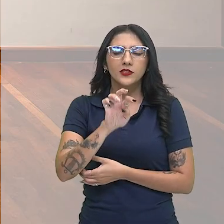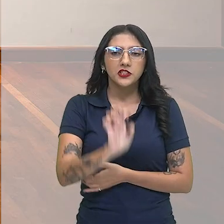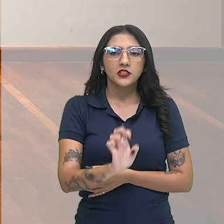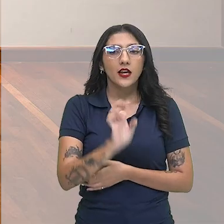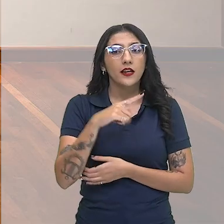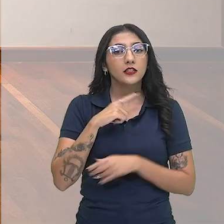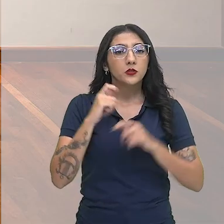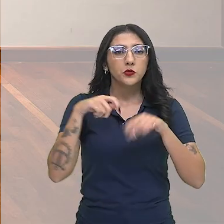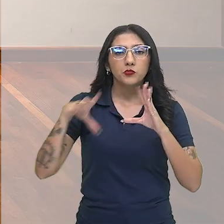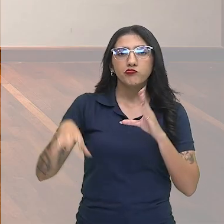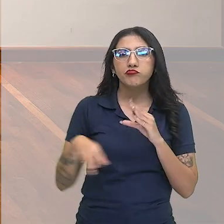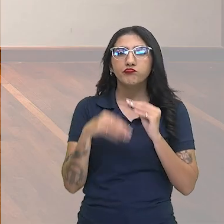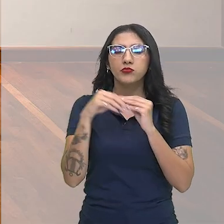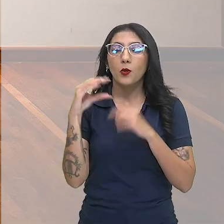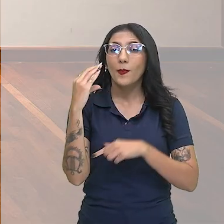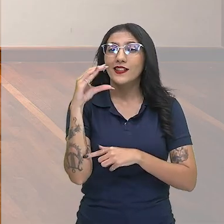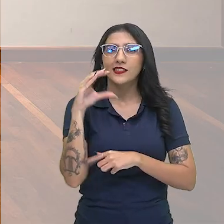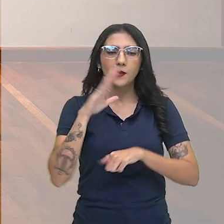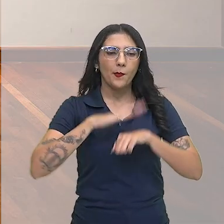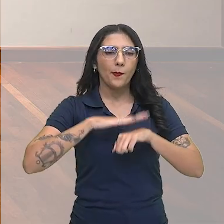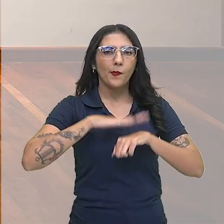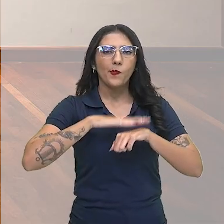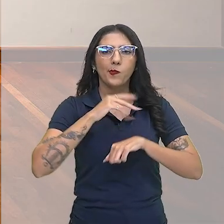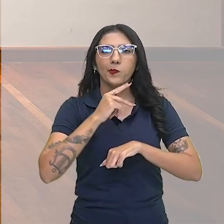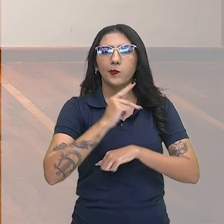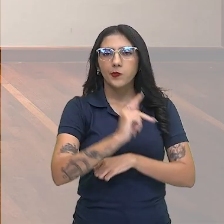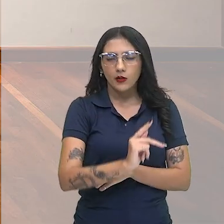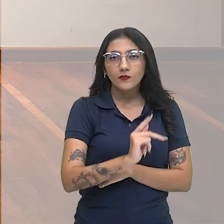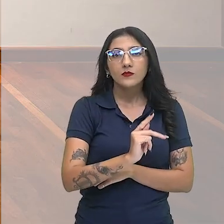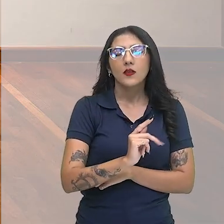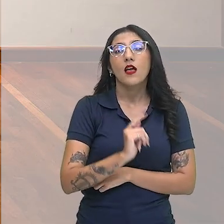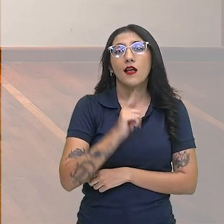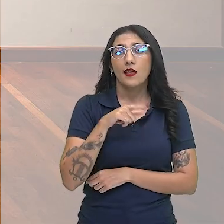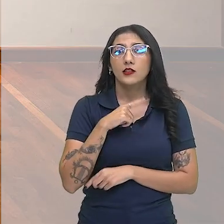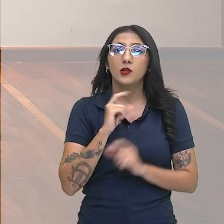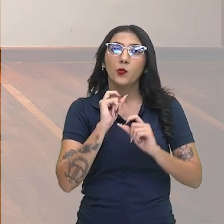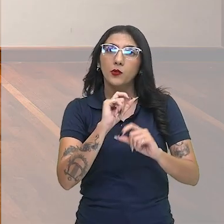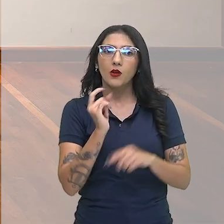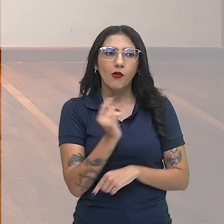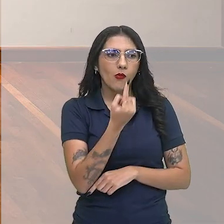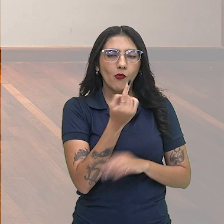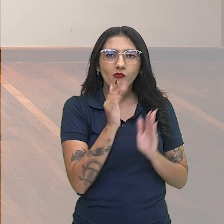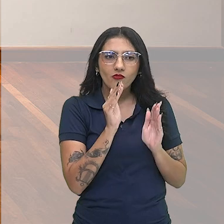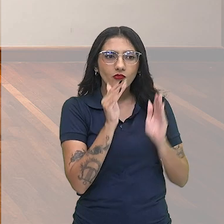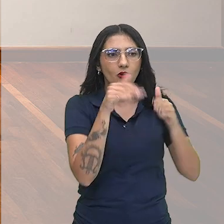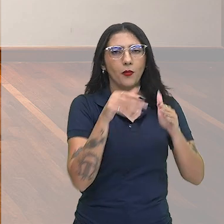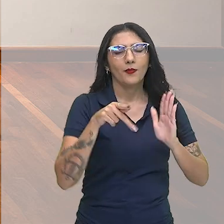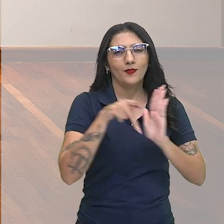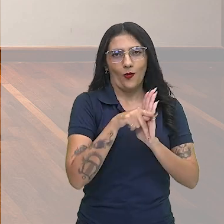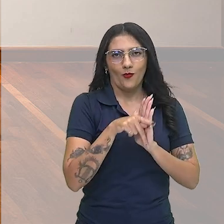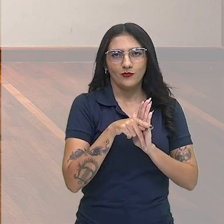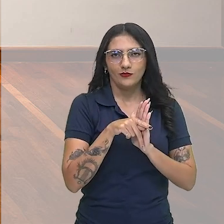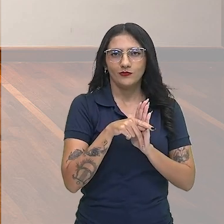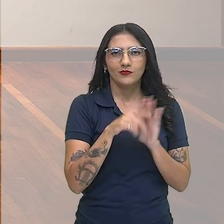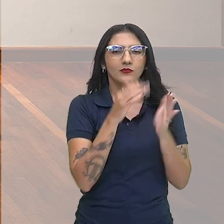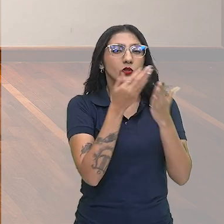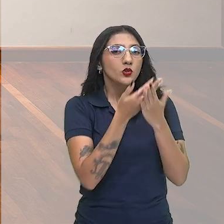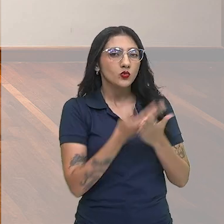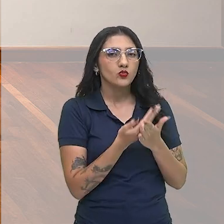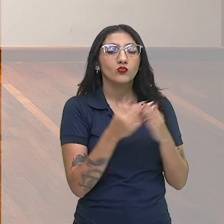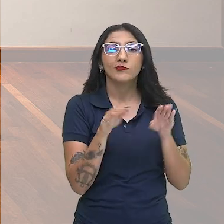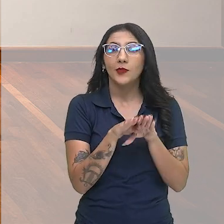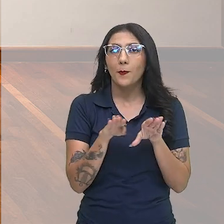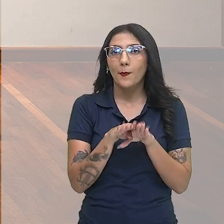sociologia como uma ciência autônoma, né? Ela vai ter um objeto próprio de estudo, ela vai ter